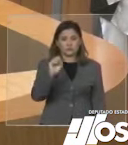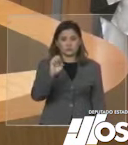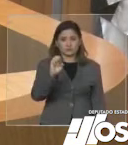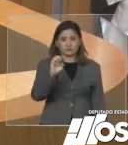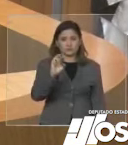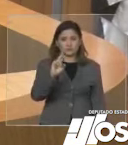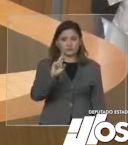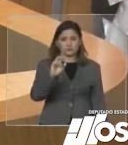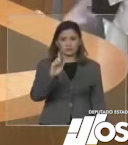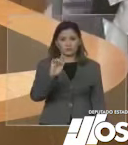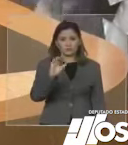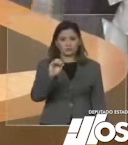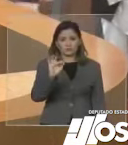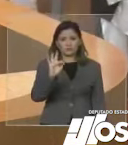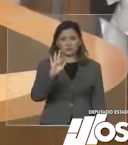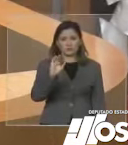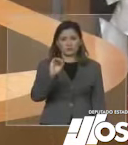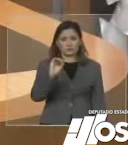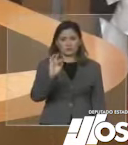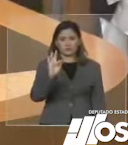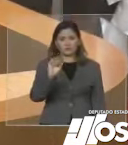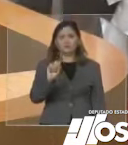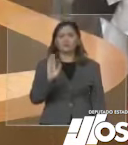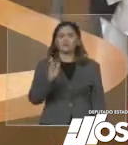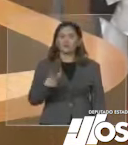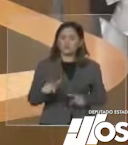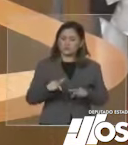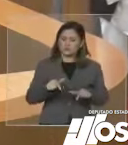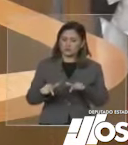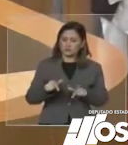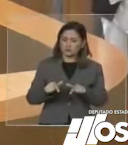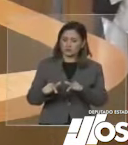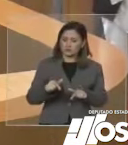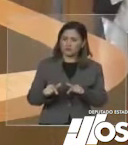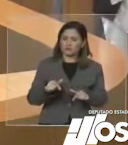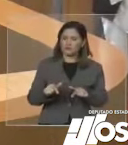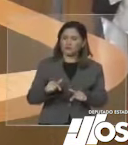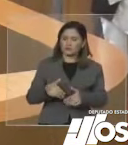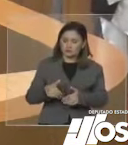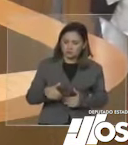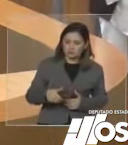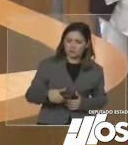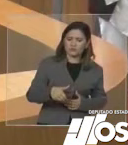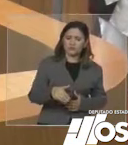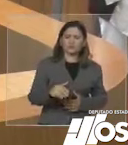vamos reforçar mais ainda o Sampaio Corrêa para que nós possamos sim